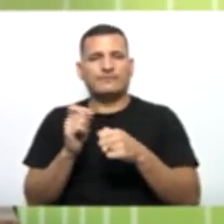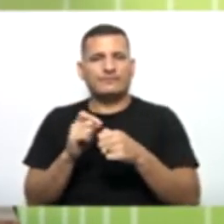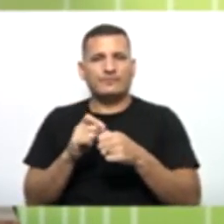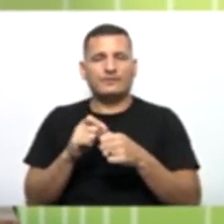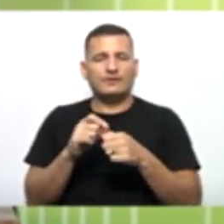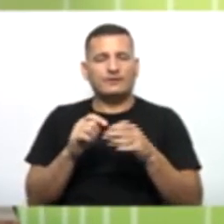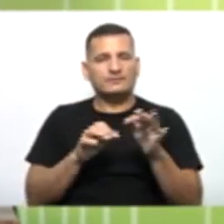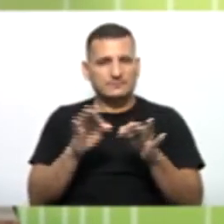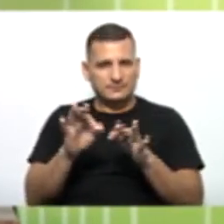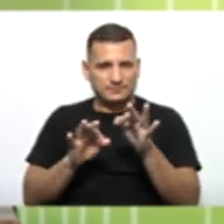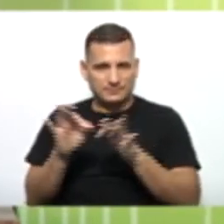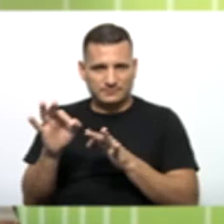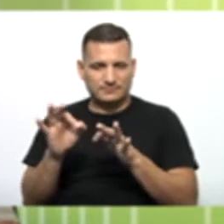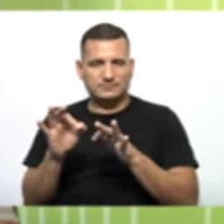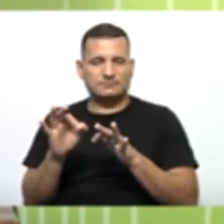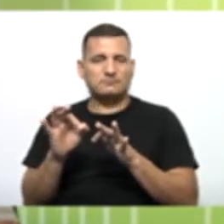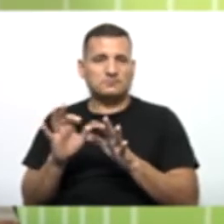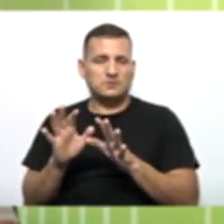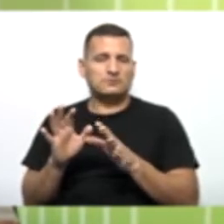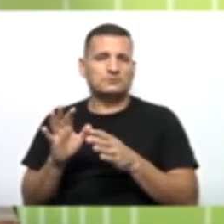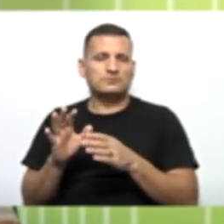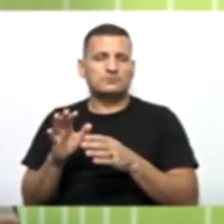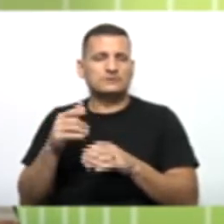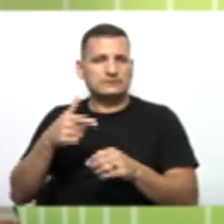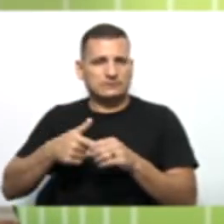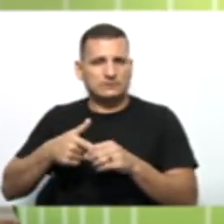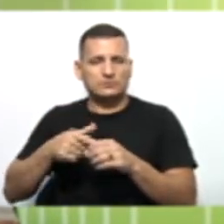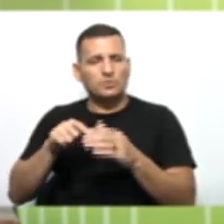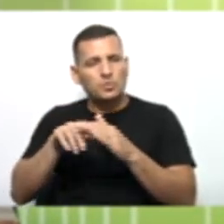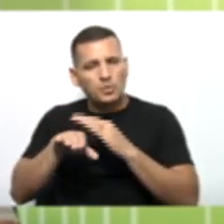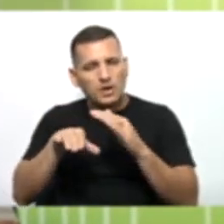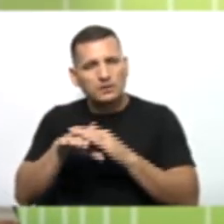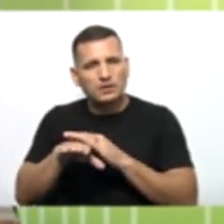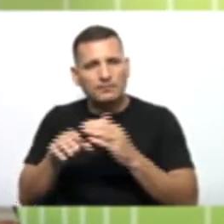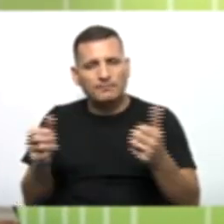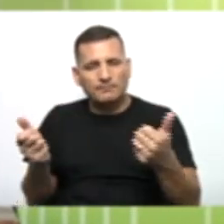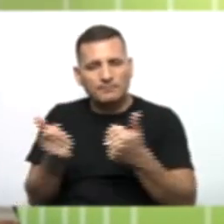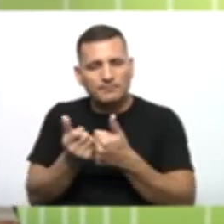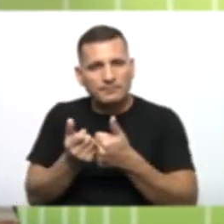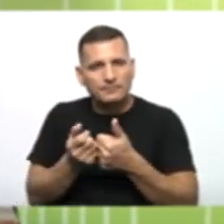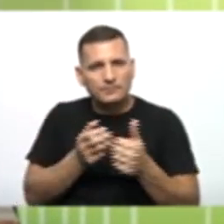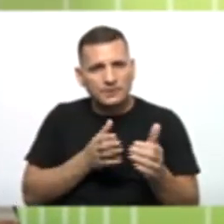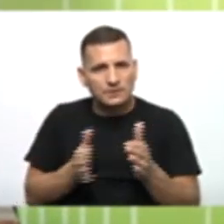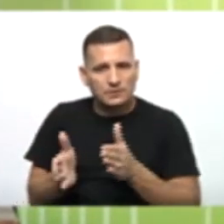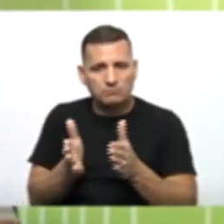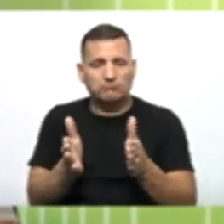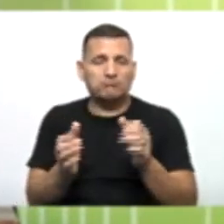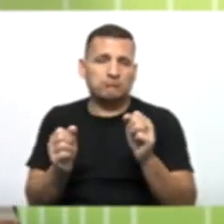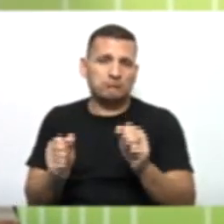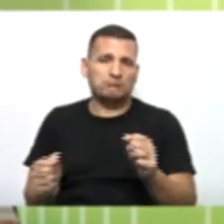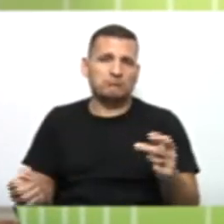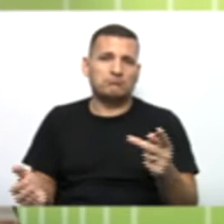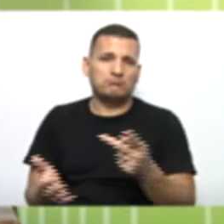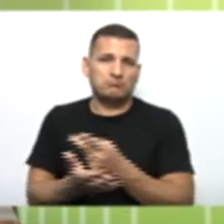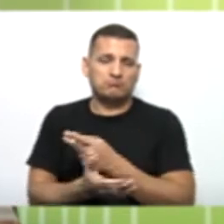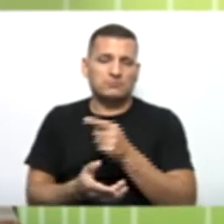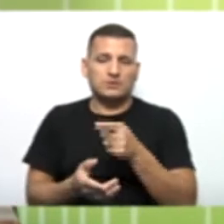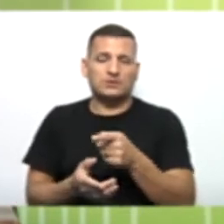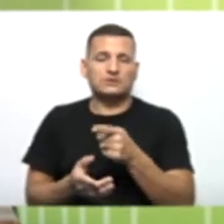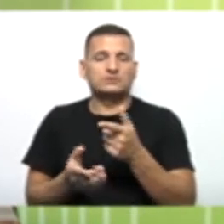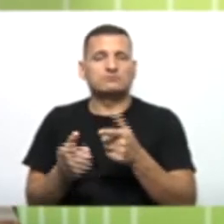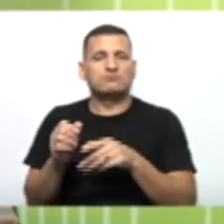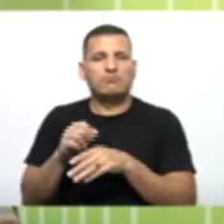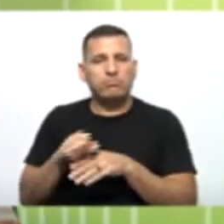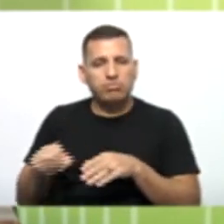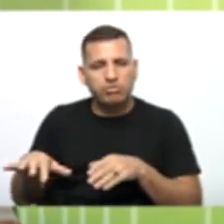plano e armazenar combustíveis de maneira inadequada próximo ao riacho, pode ser que algum dia esse combustível venha vazar